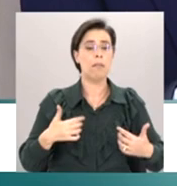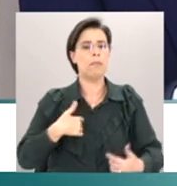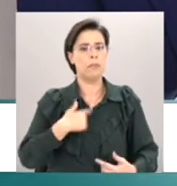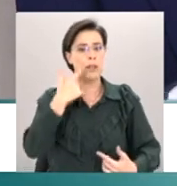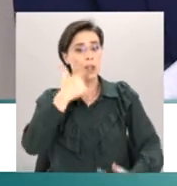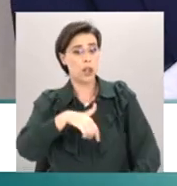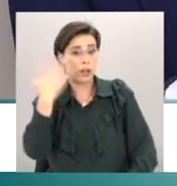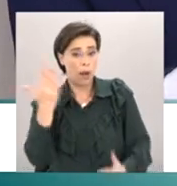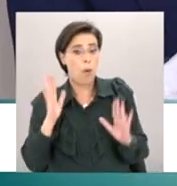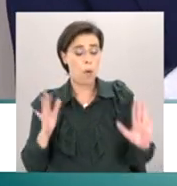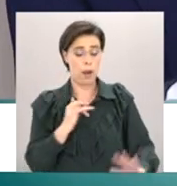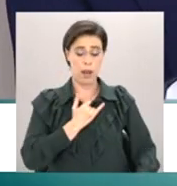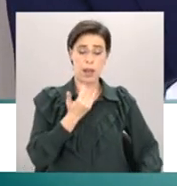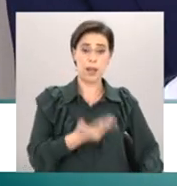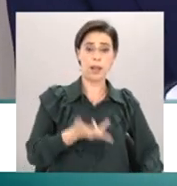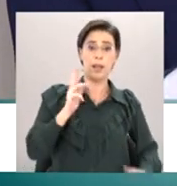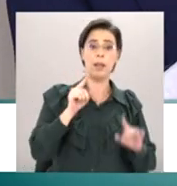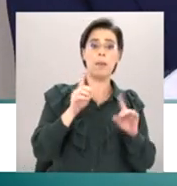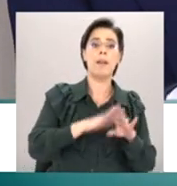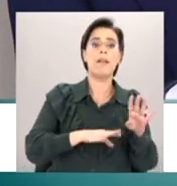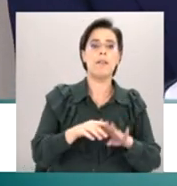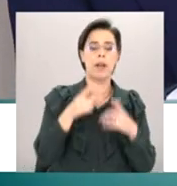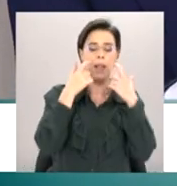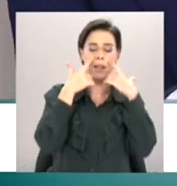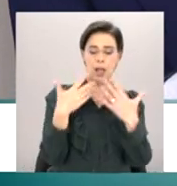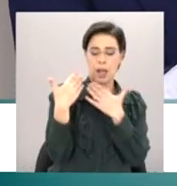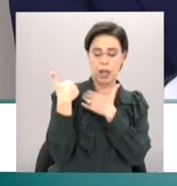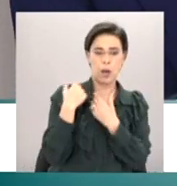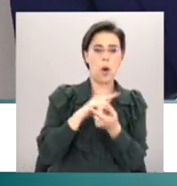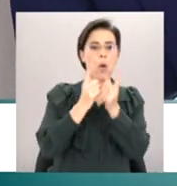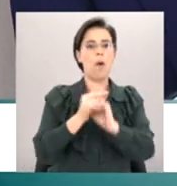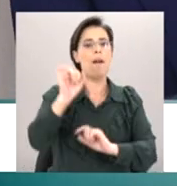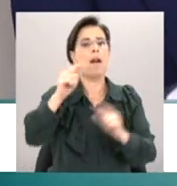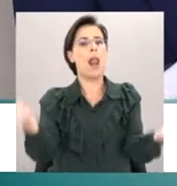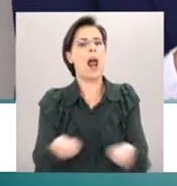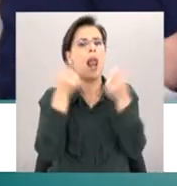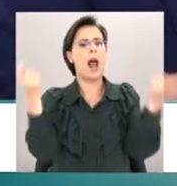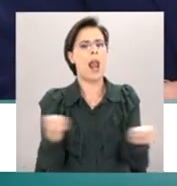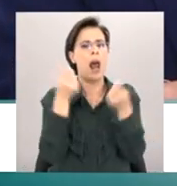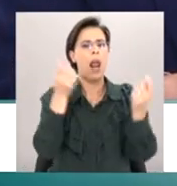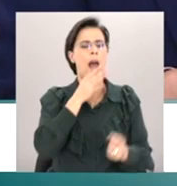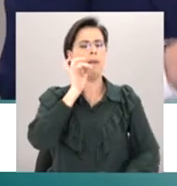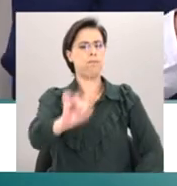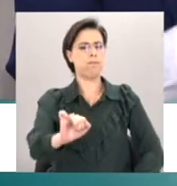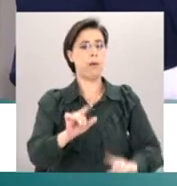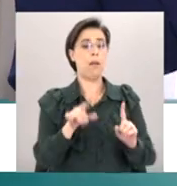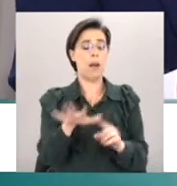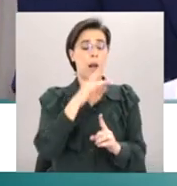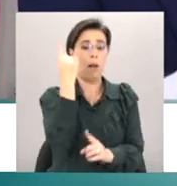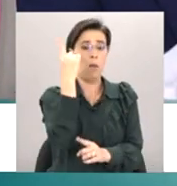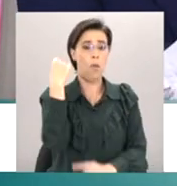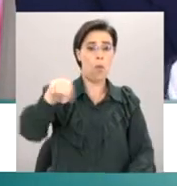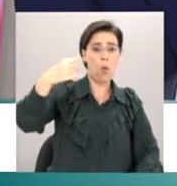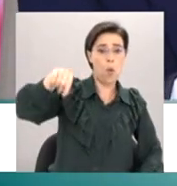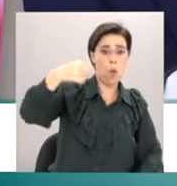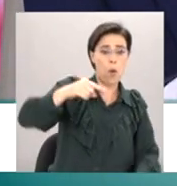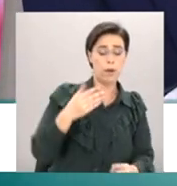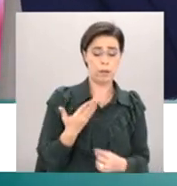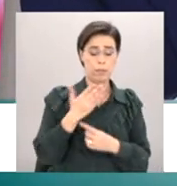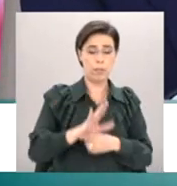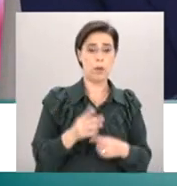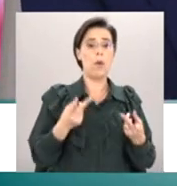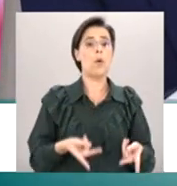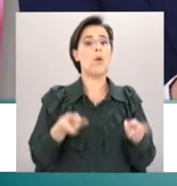extraordinário porque iniciativa Liberal fez da responsabilidade da sua propaganda é aliás um caso único por